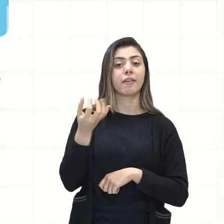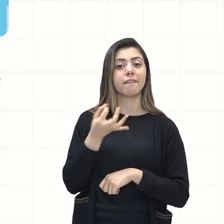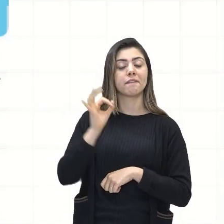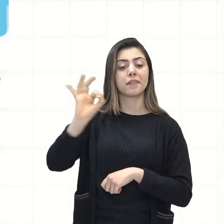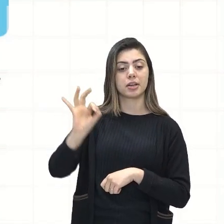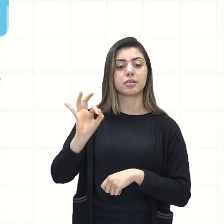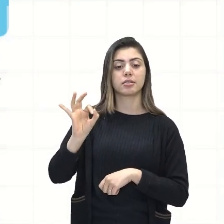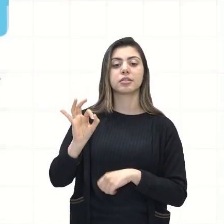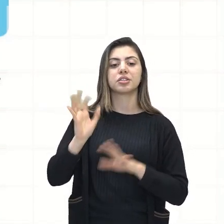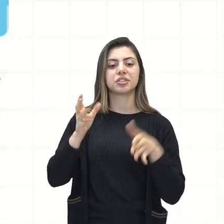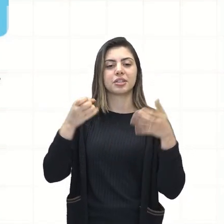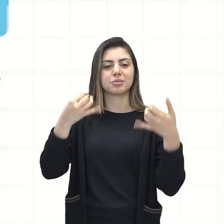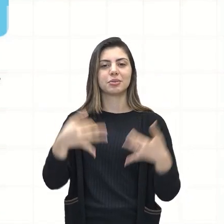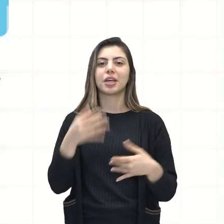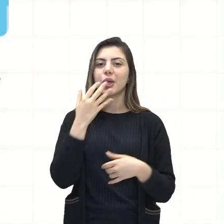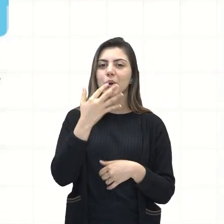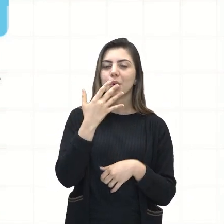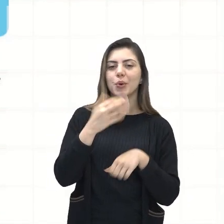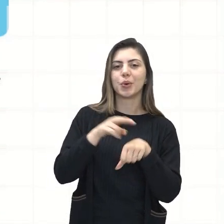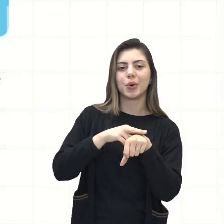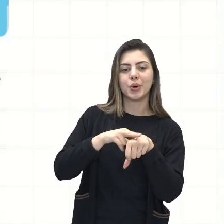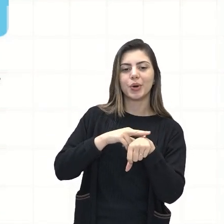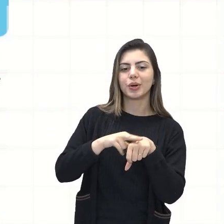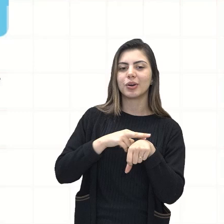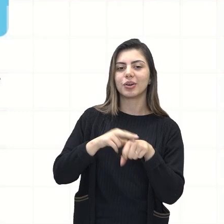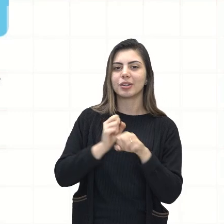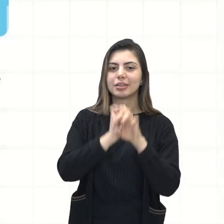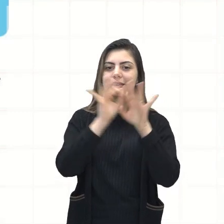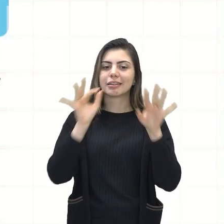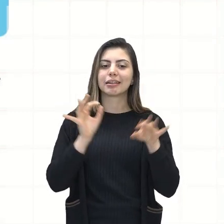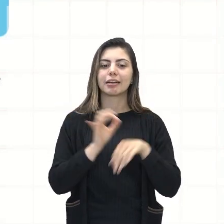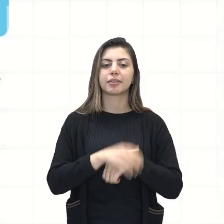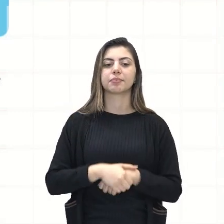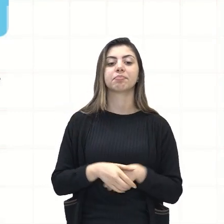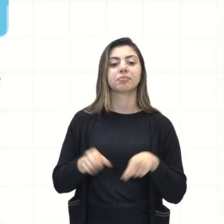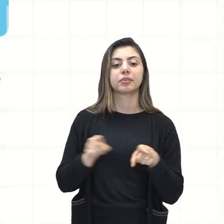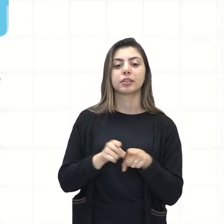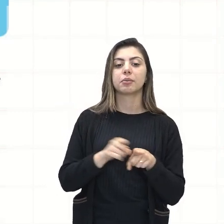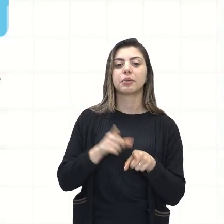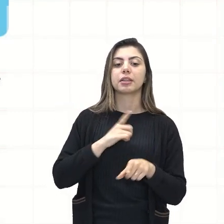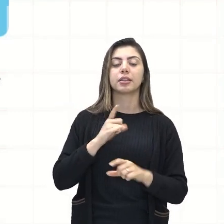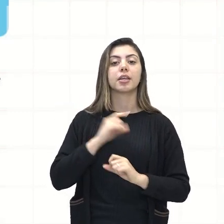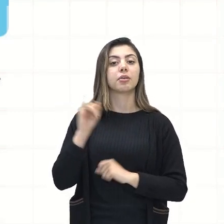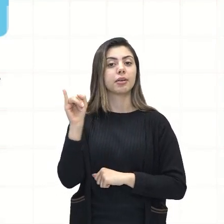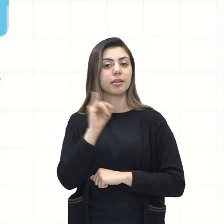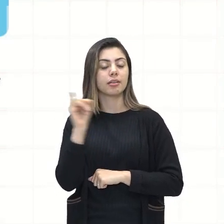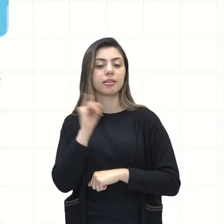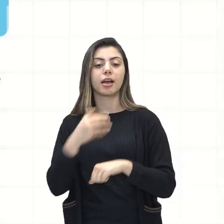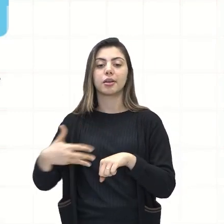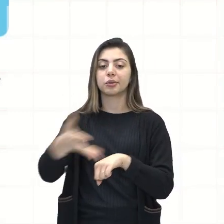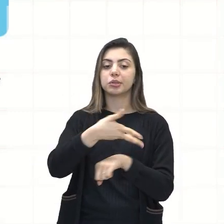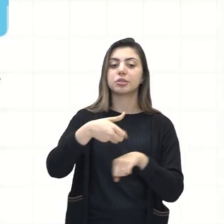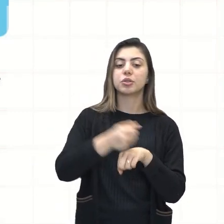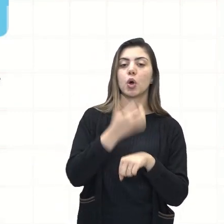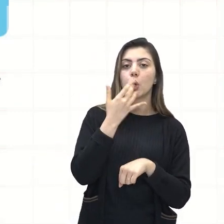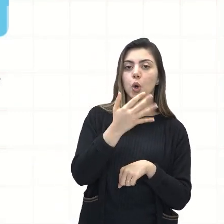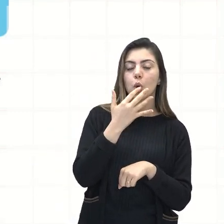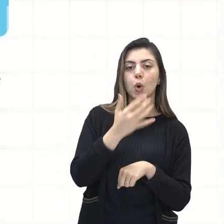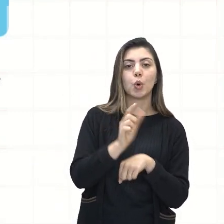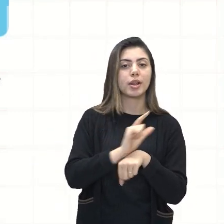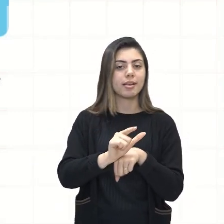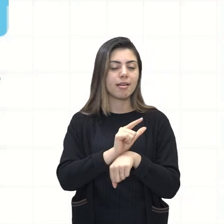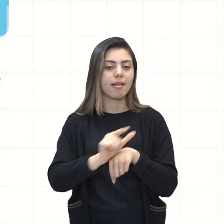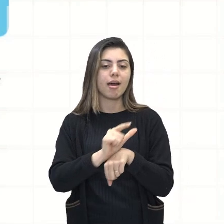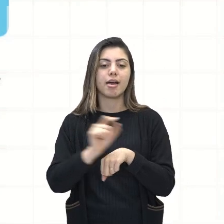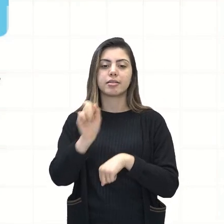foi esse que eu citei para vocês, nesse tom aqui de rosa mais claro. Temos também o domínio italiano, nesse tom de lilás, como, por exemplo, essa